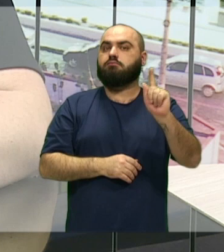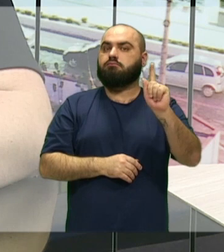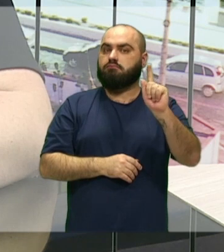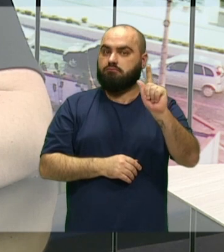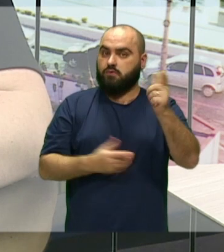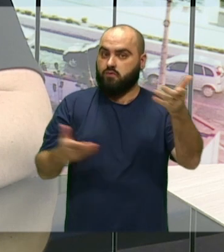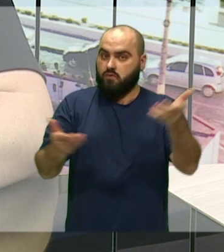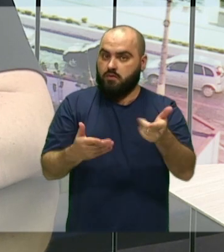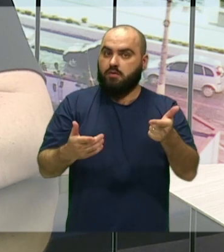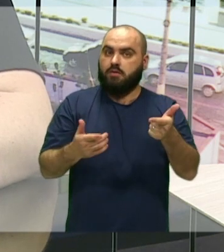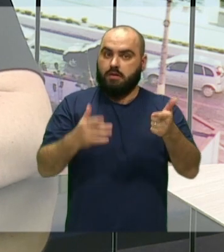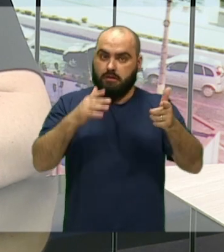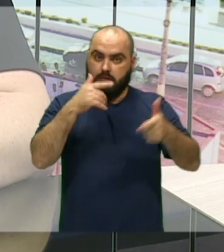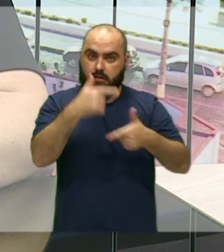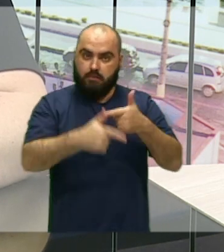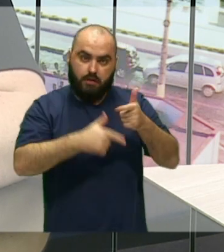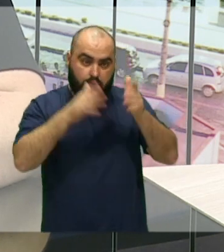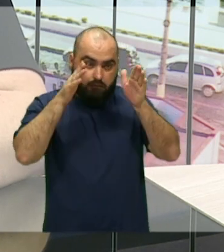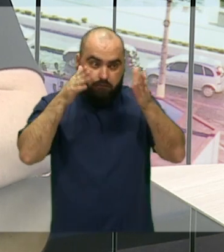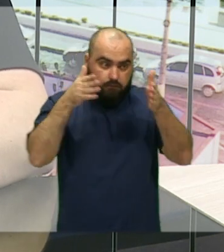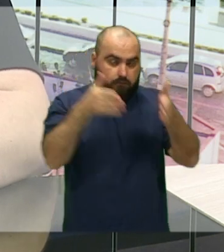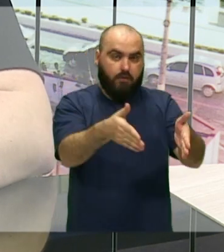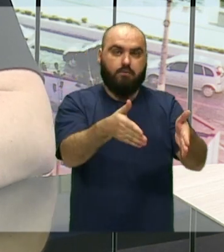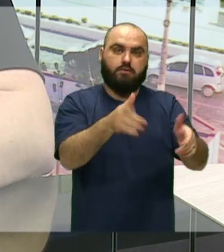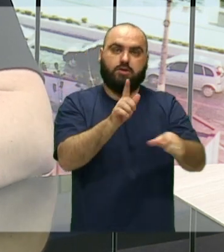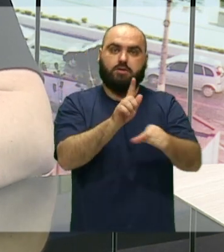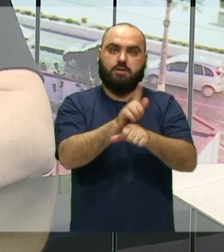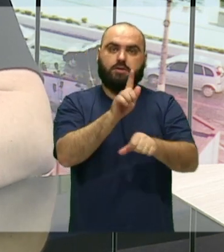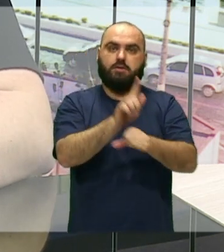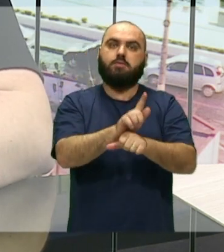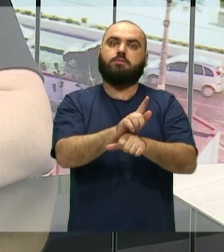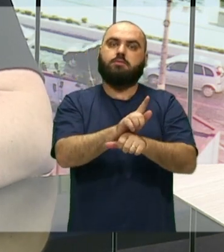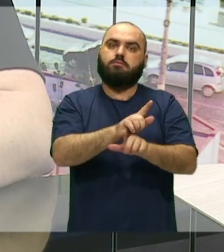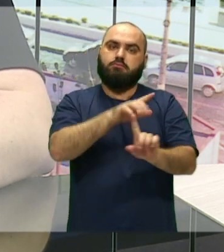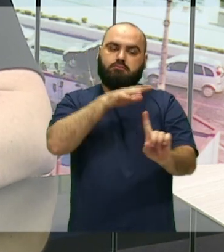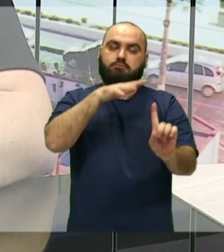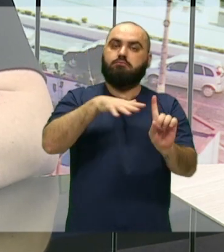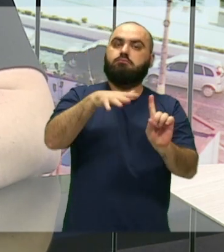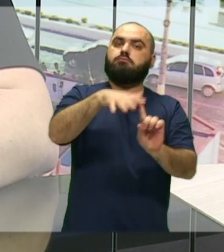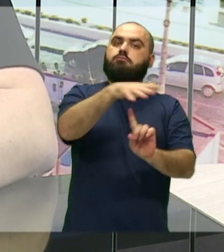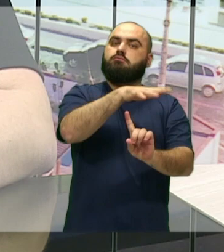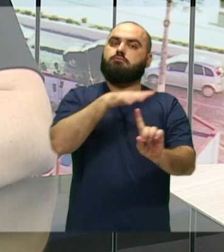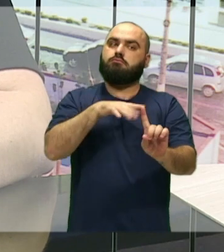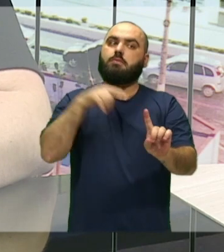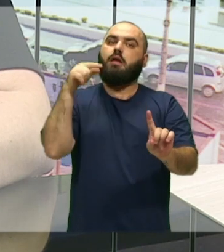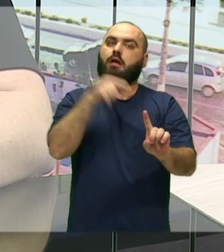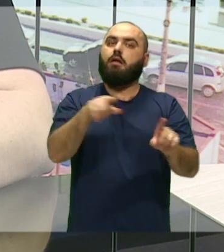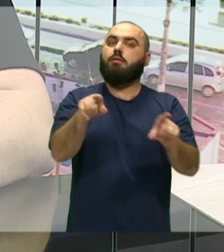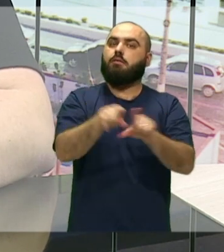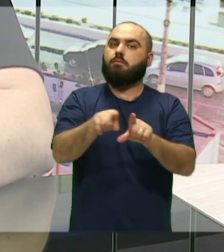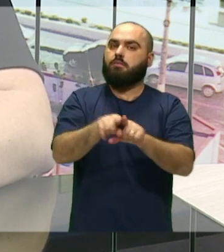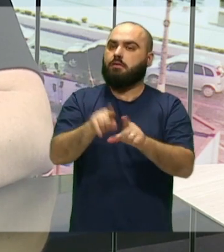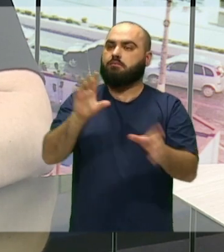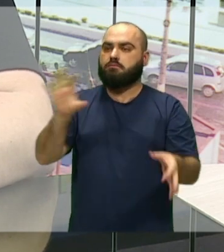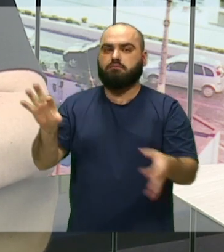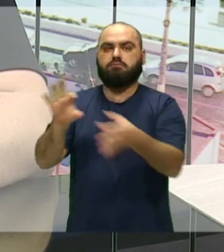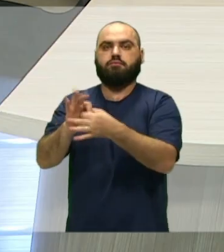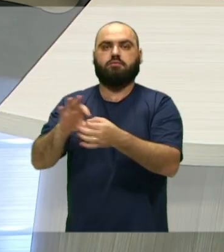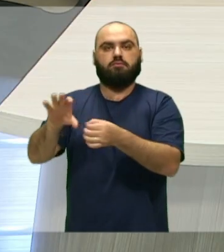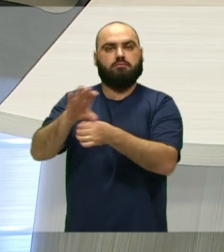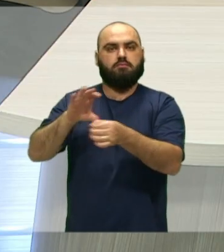eh especificamente na na gestão ambiental Então ela também faz parte da dessa comissão